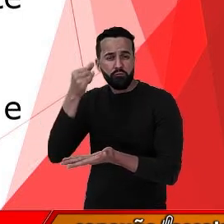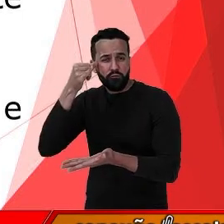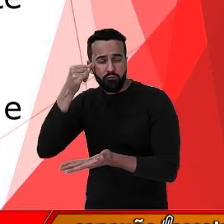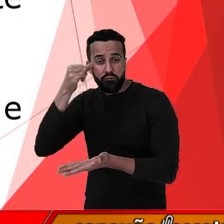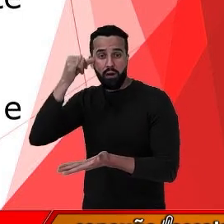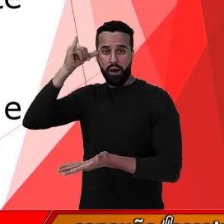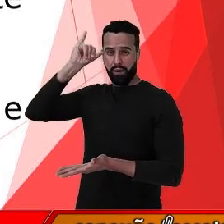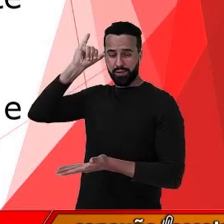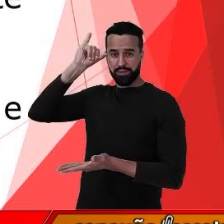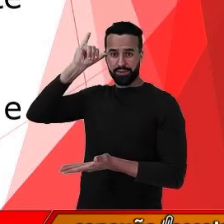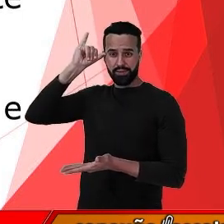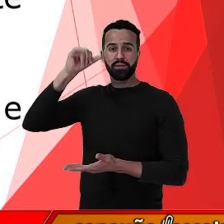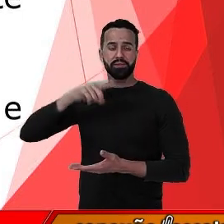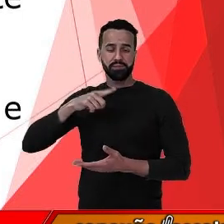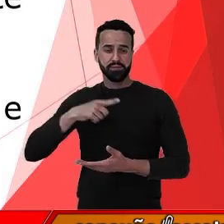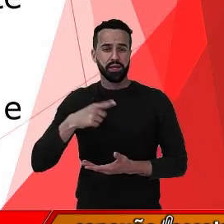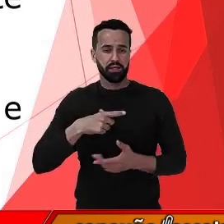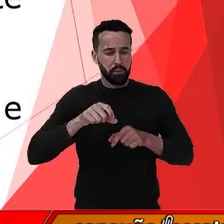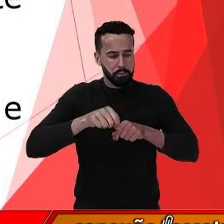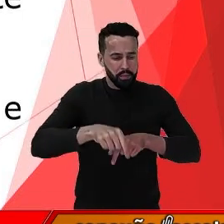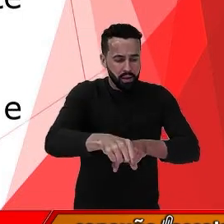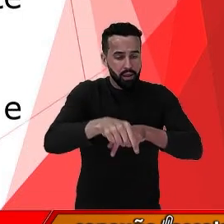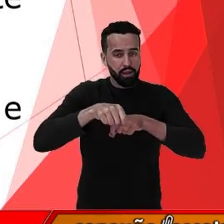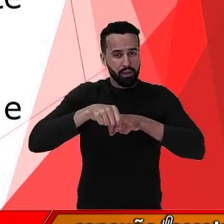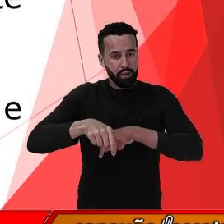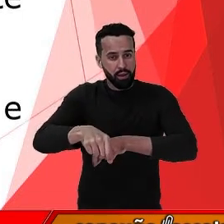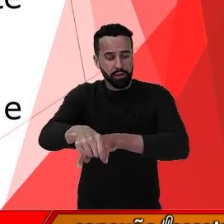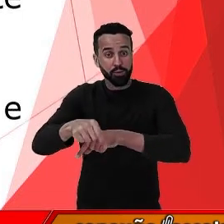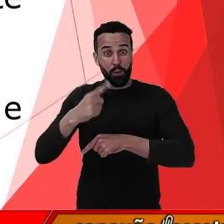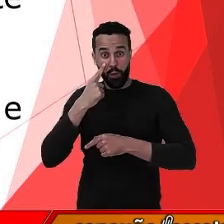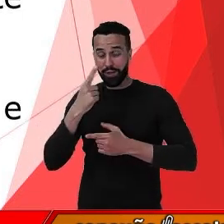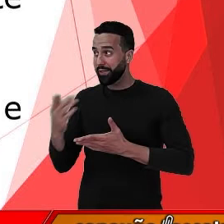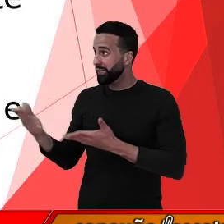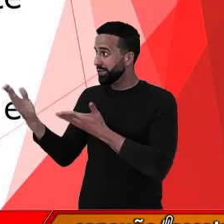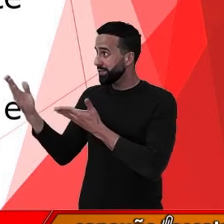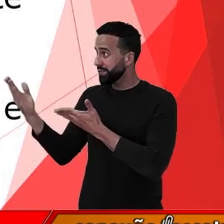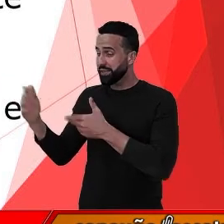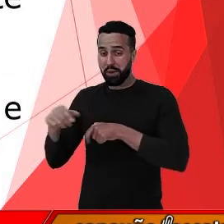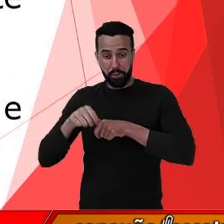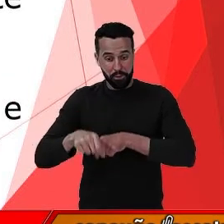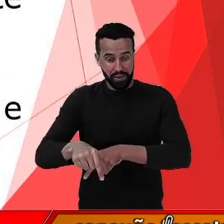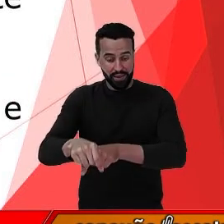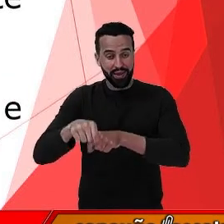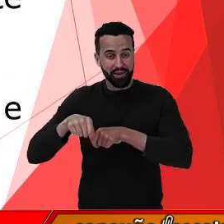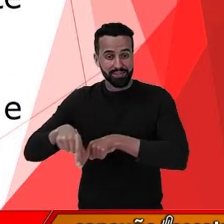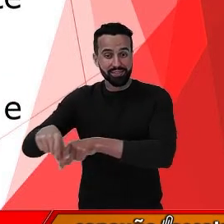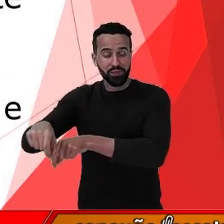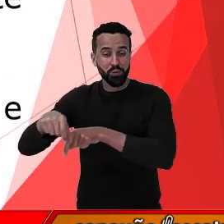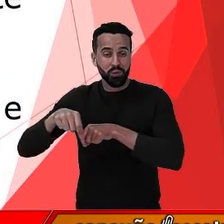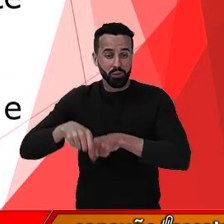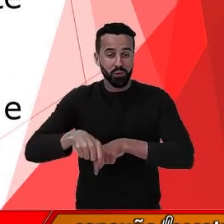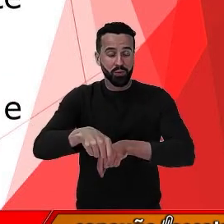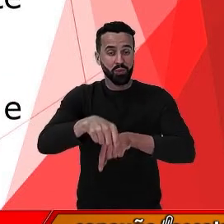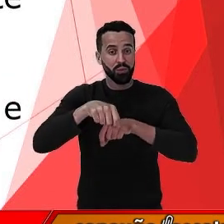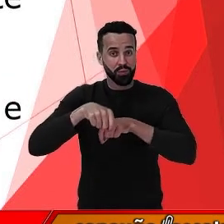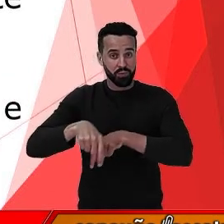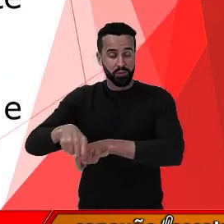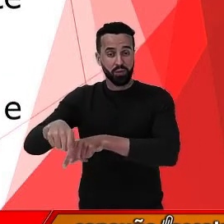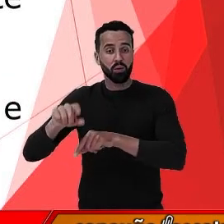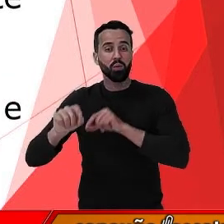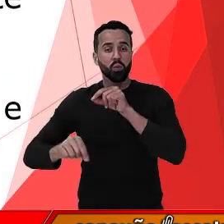de plantations. Poxa, gastei o inglês agora, hein? Lembrando que os plantations são